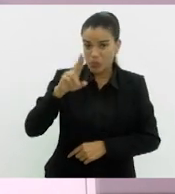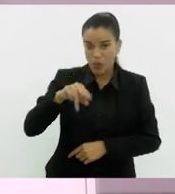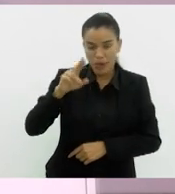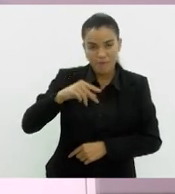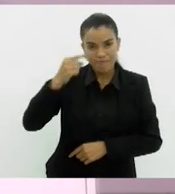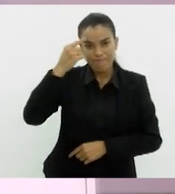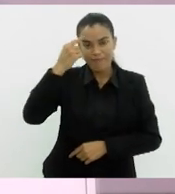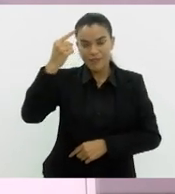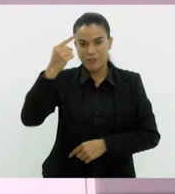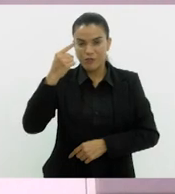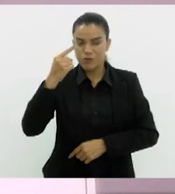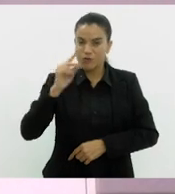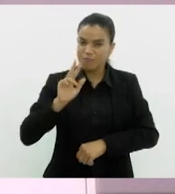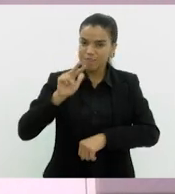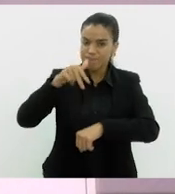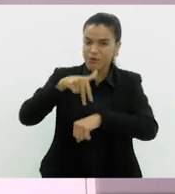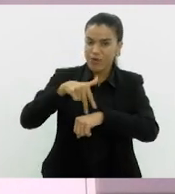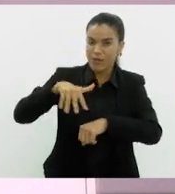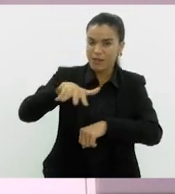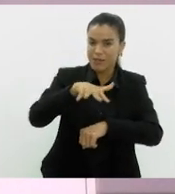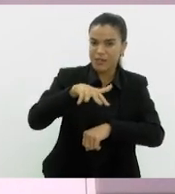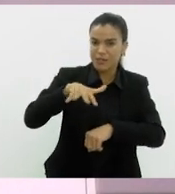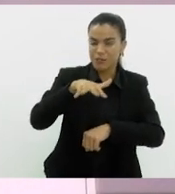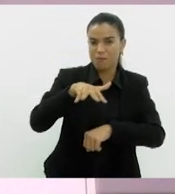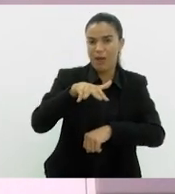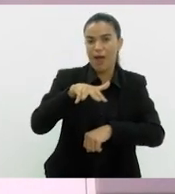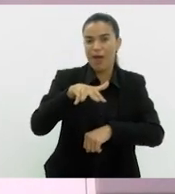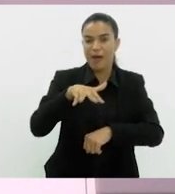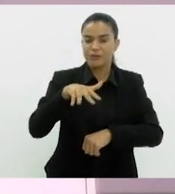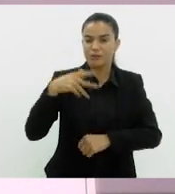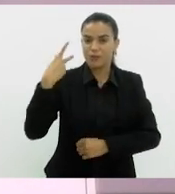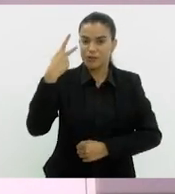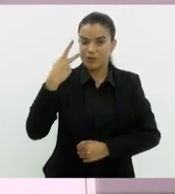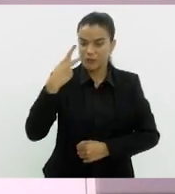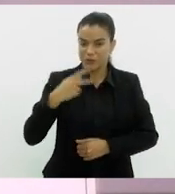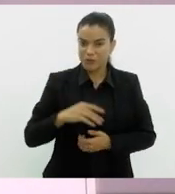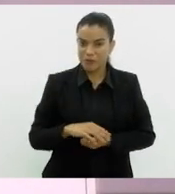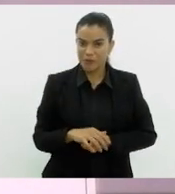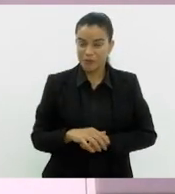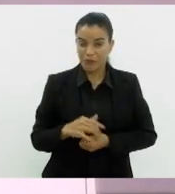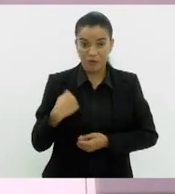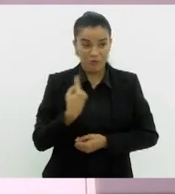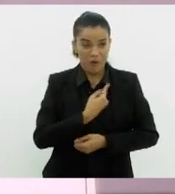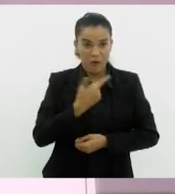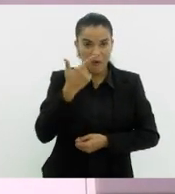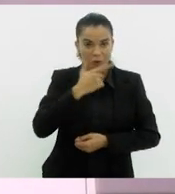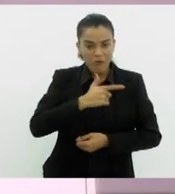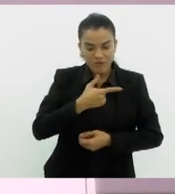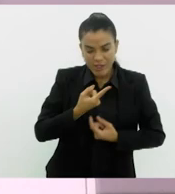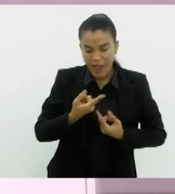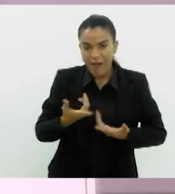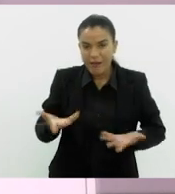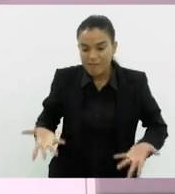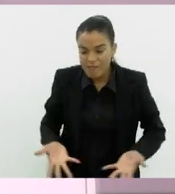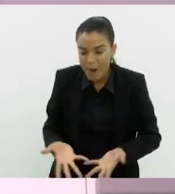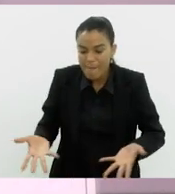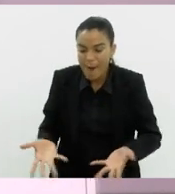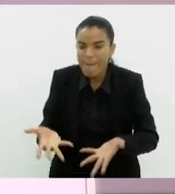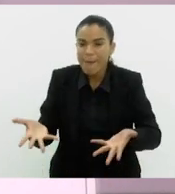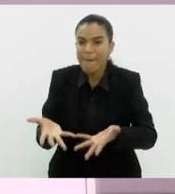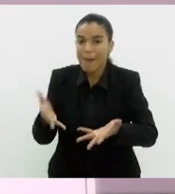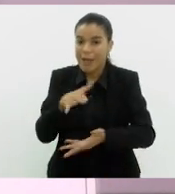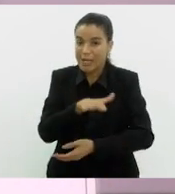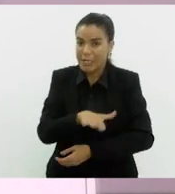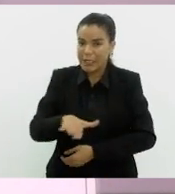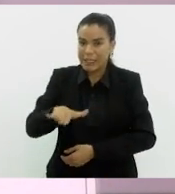de estarmos em espaços de poder. Então, quando a gente provoca nas nossas crianças, nos nossos adolescentes, a